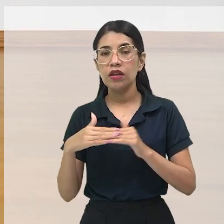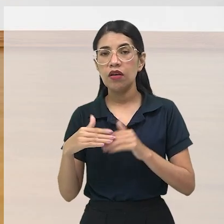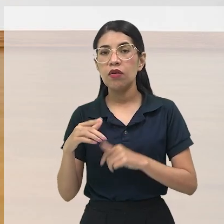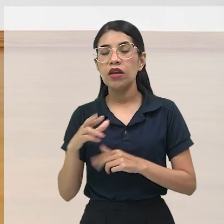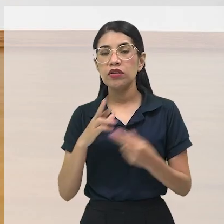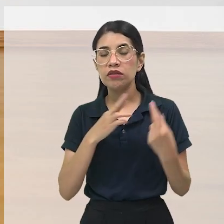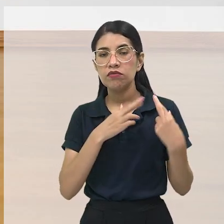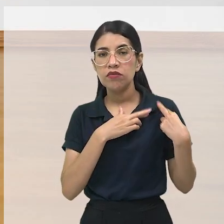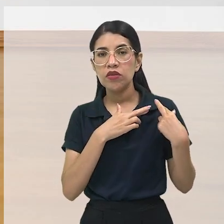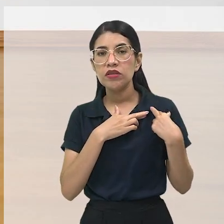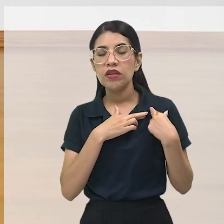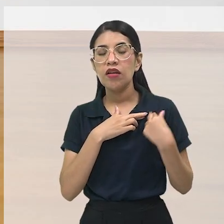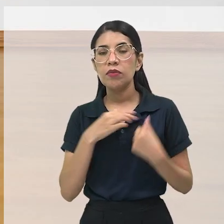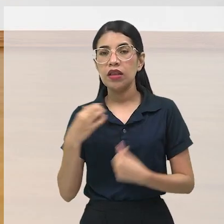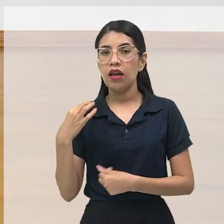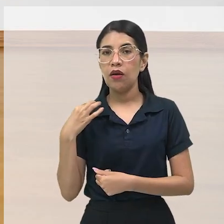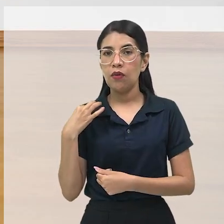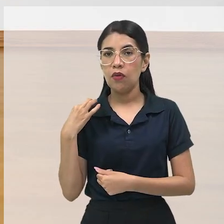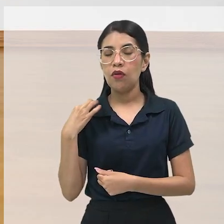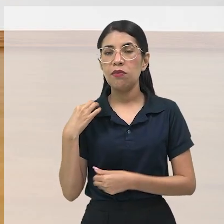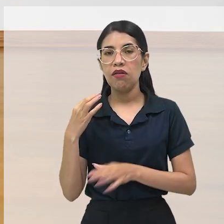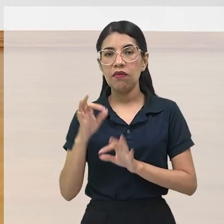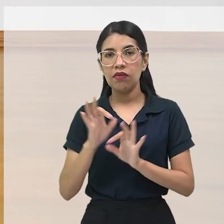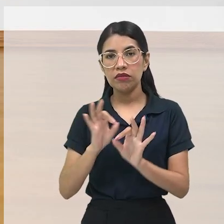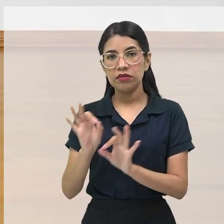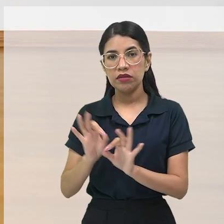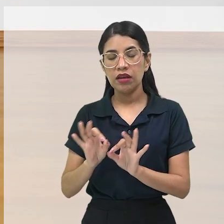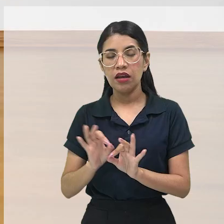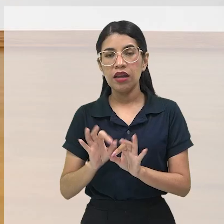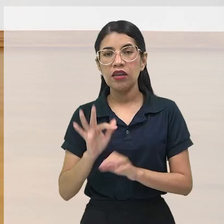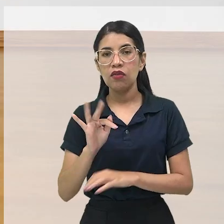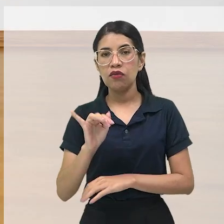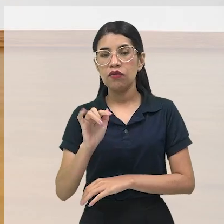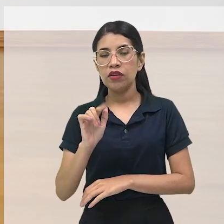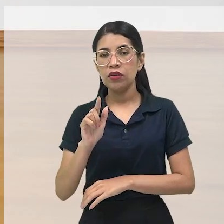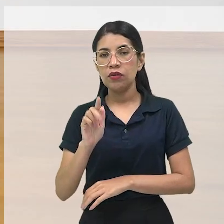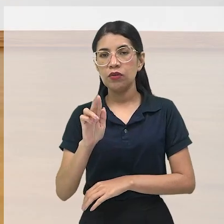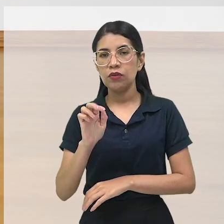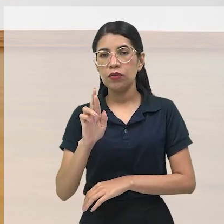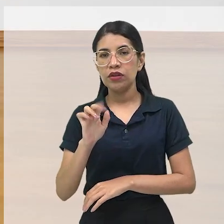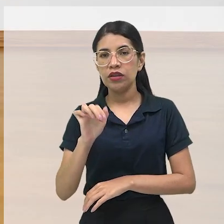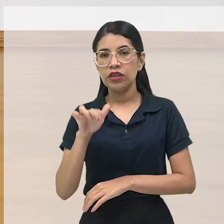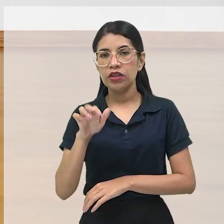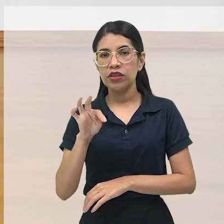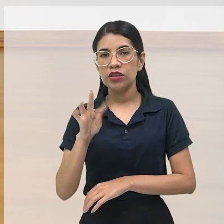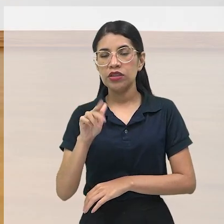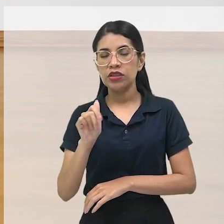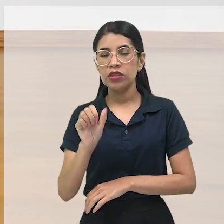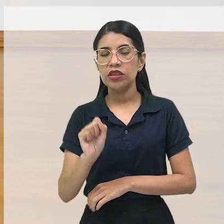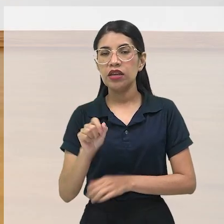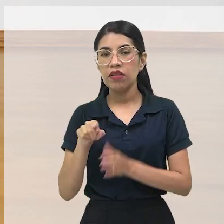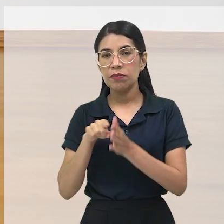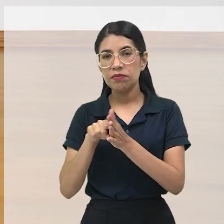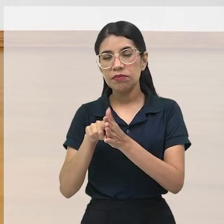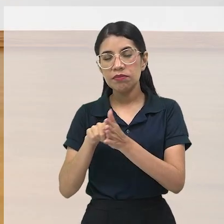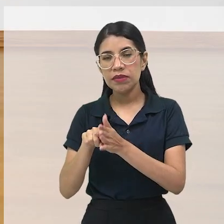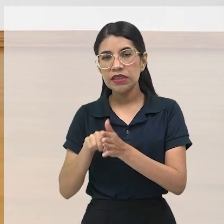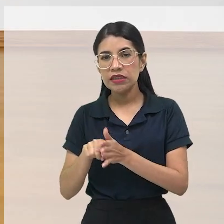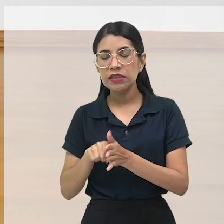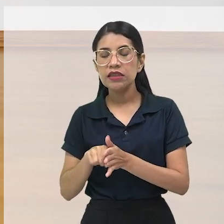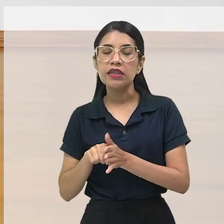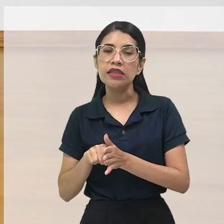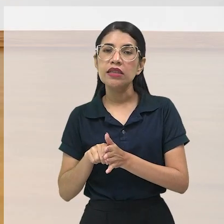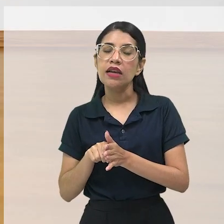pessoa responsável pela idealização desse figurino, que é o figurinista, que é ele que vai fazer esse estudo aprofundado, né?